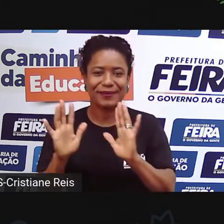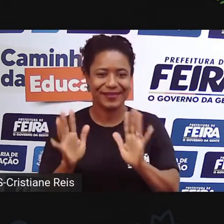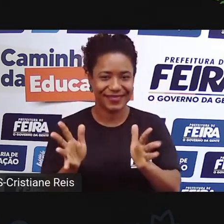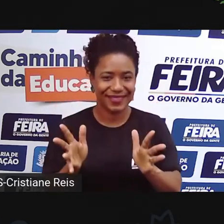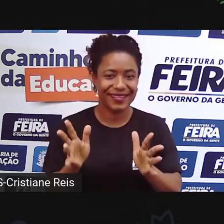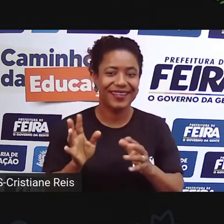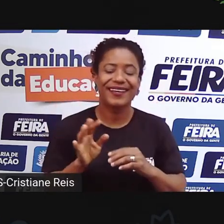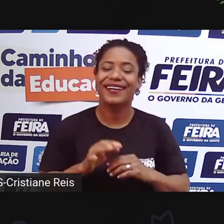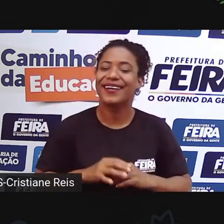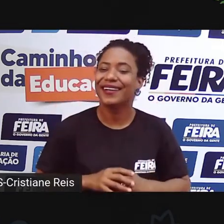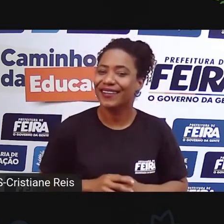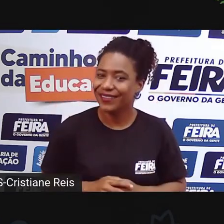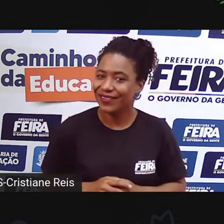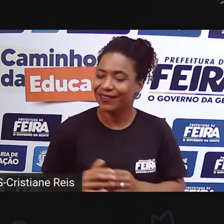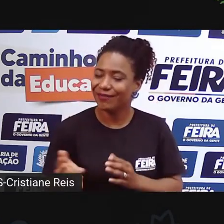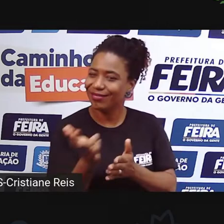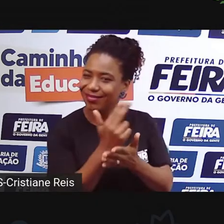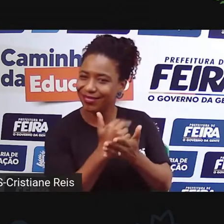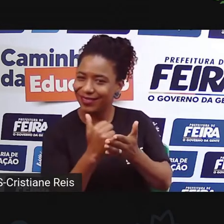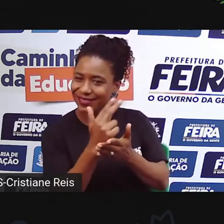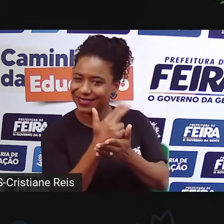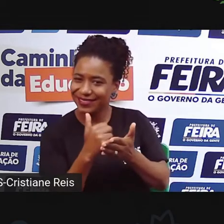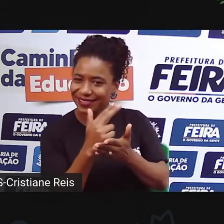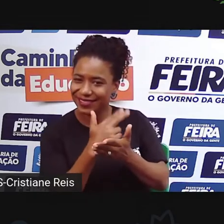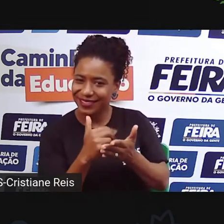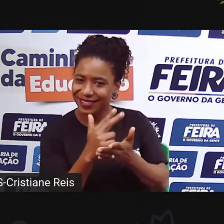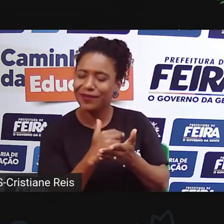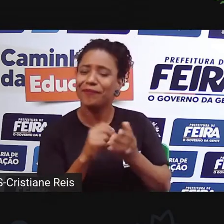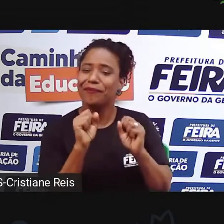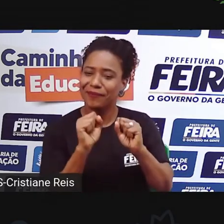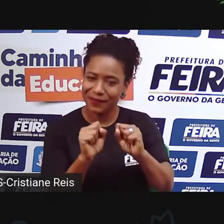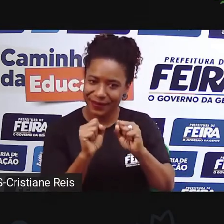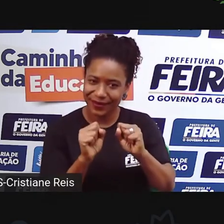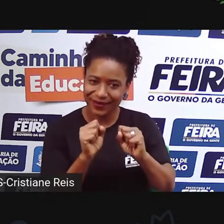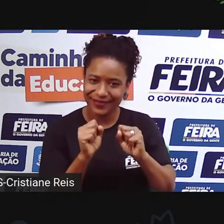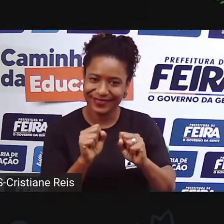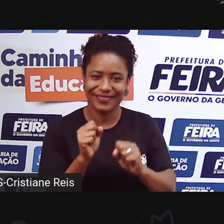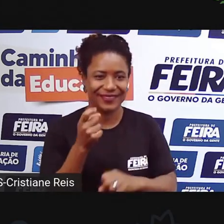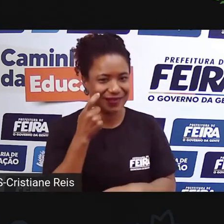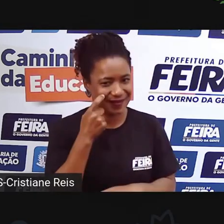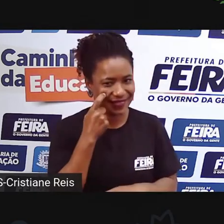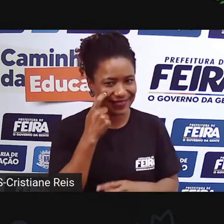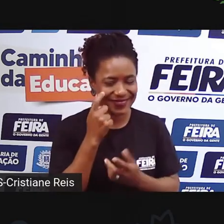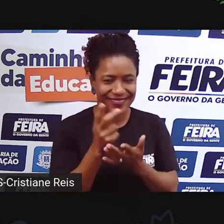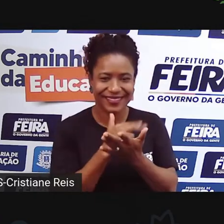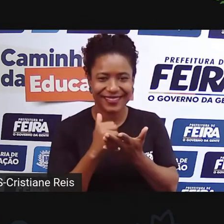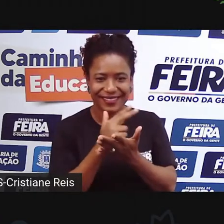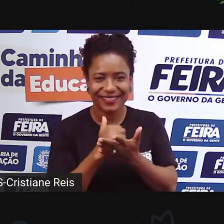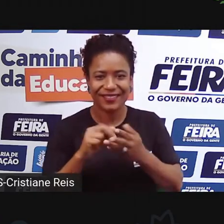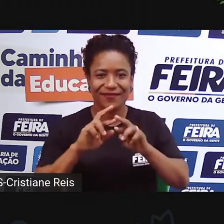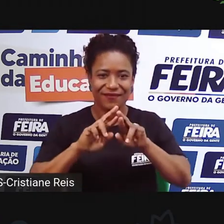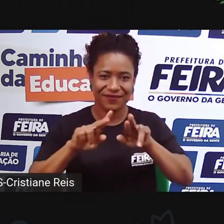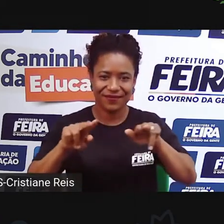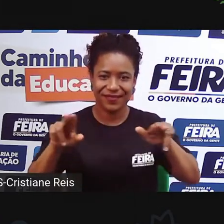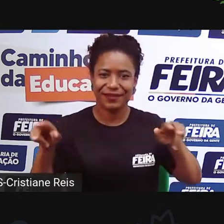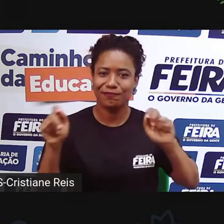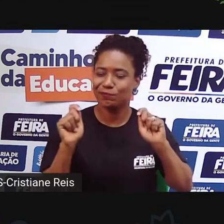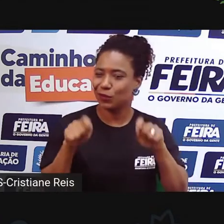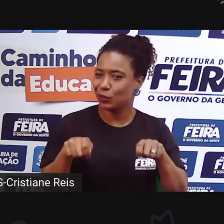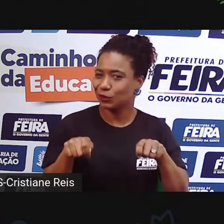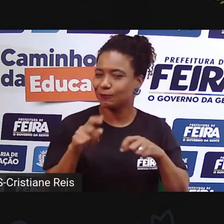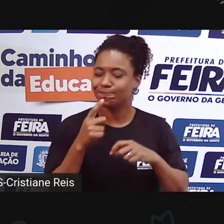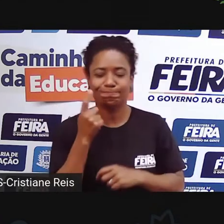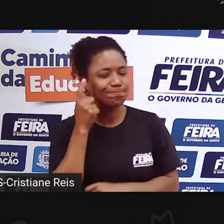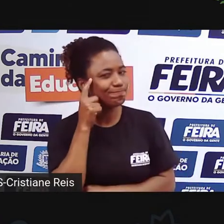tal a gente fazer um desenho nesses papéis? Isso mesmo. Então, a gente pode desenhar,